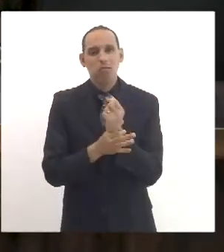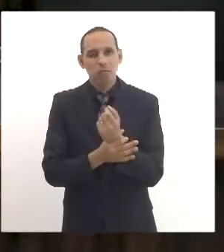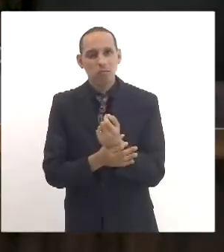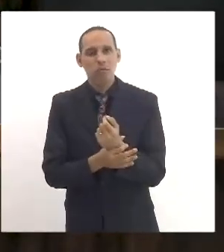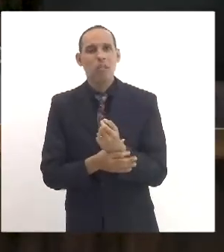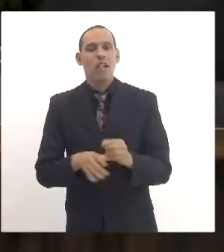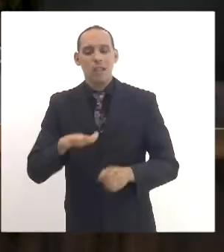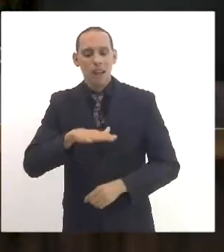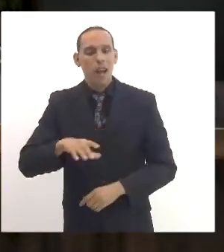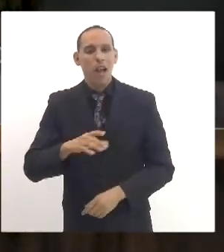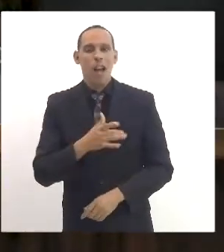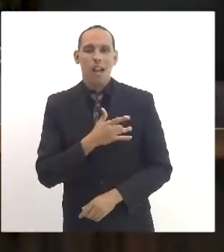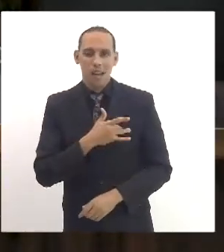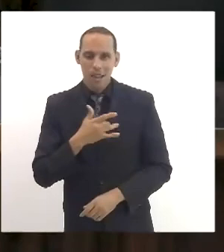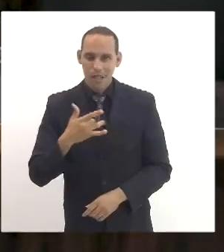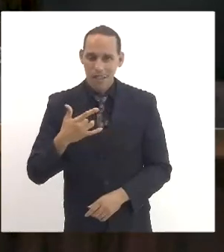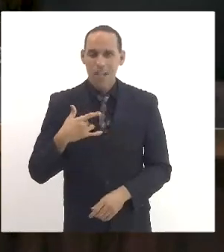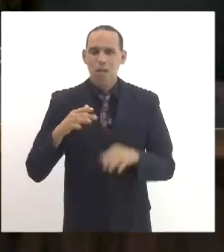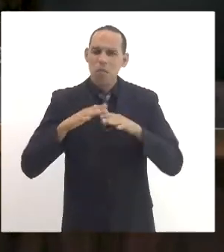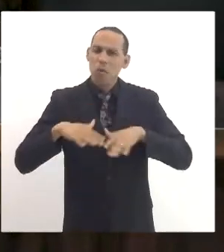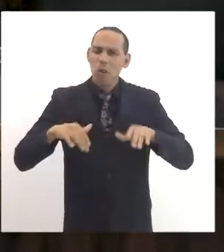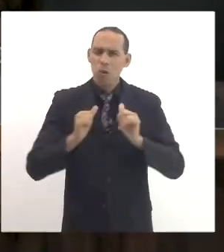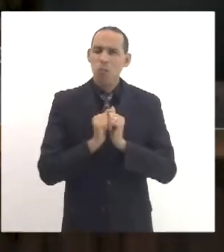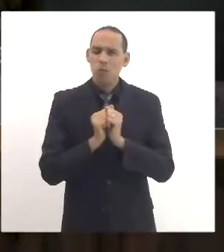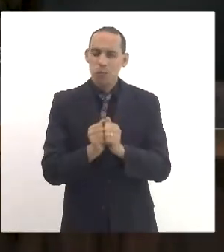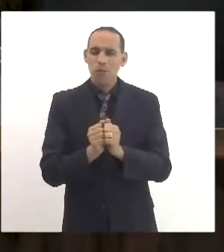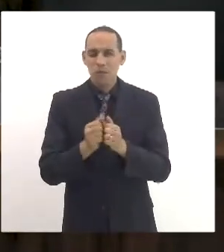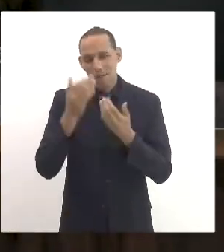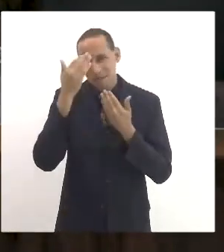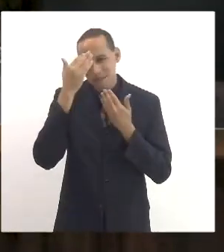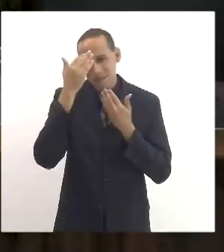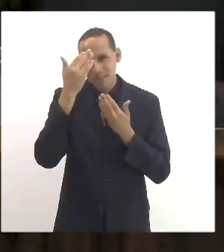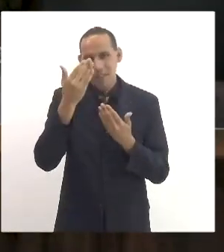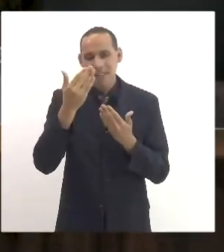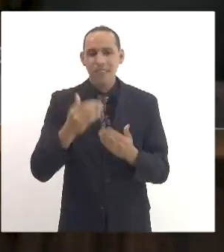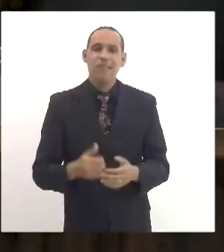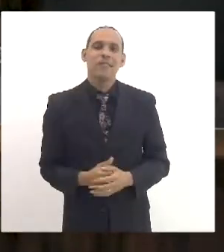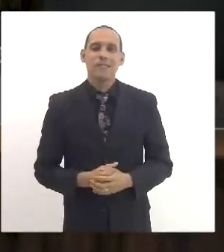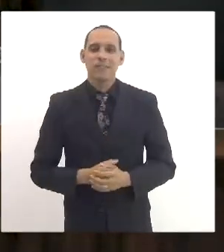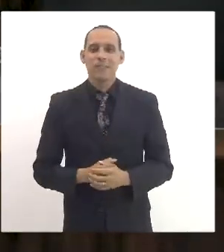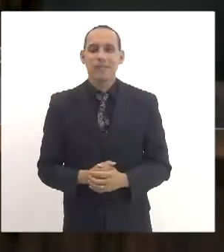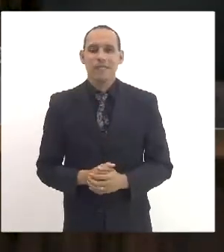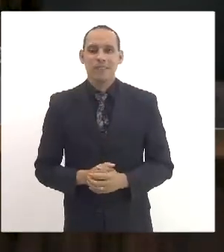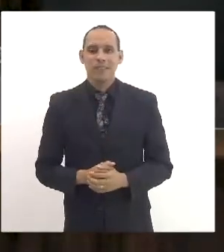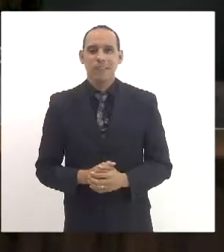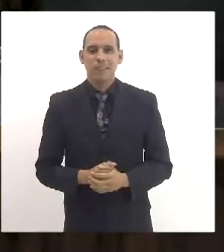todos que estiveram conosco nessa manhã. Muito, muito obrigado.